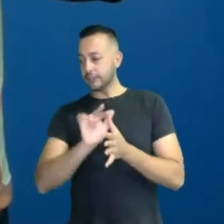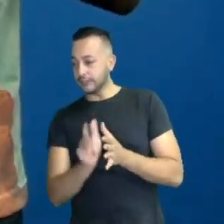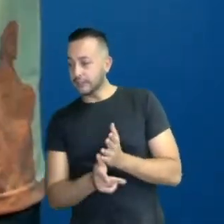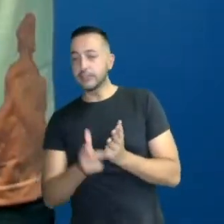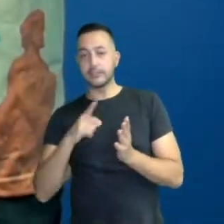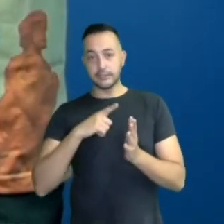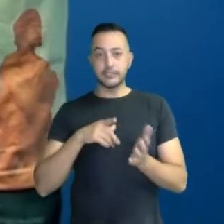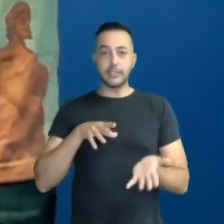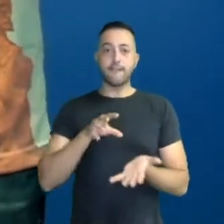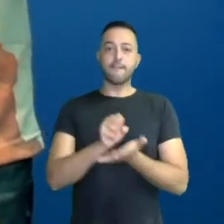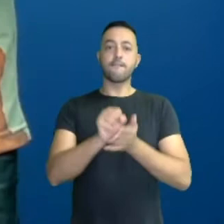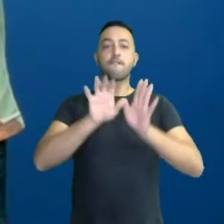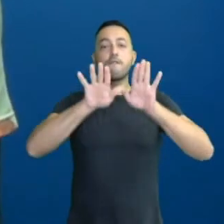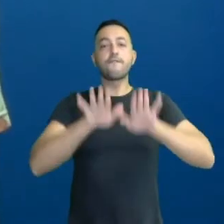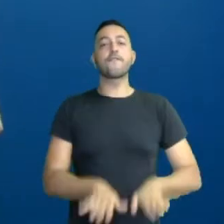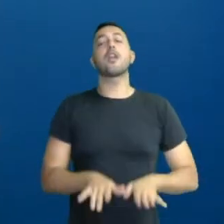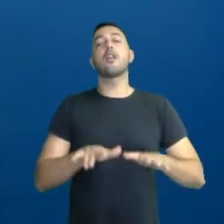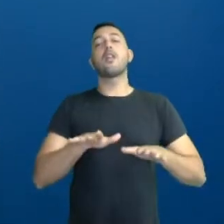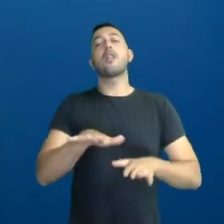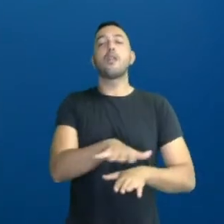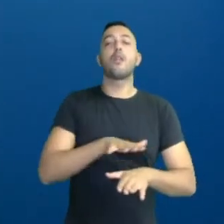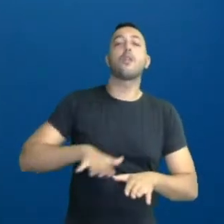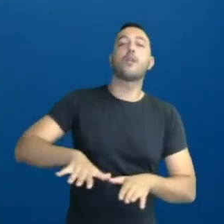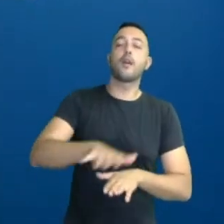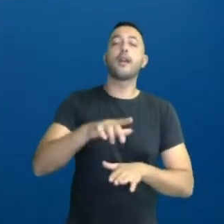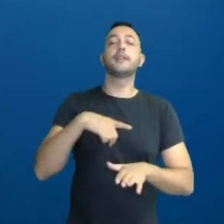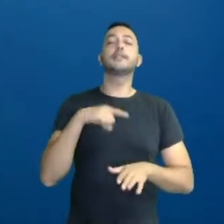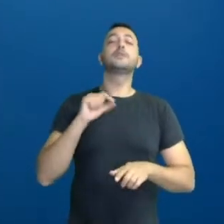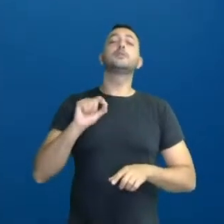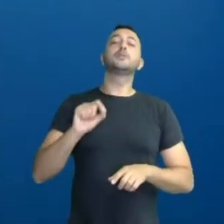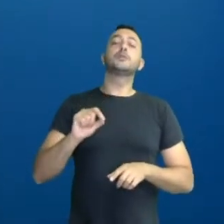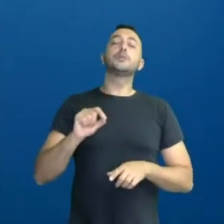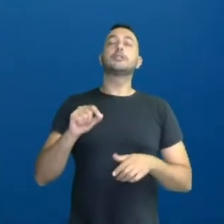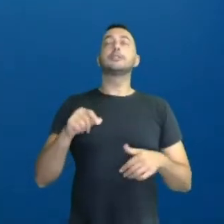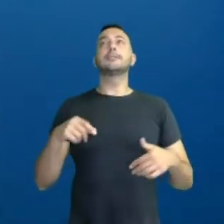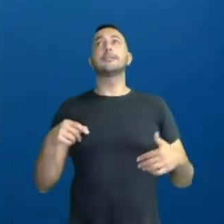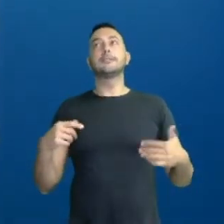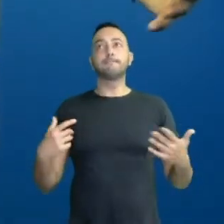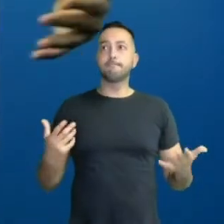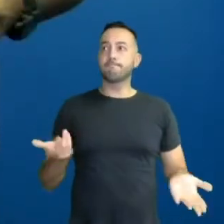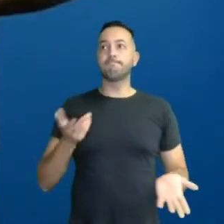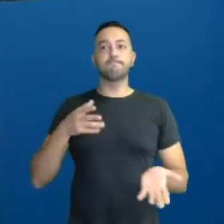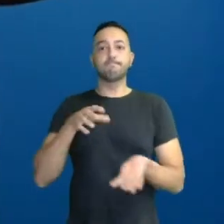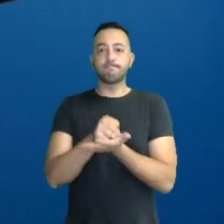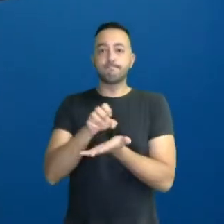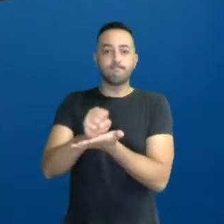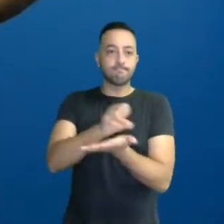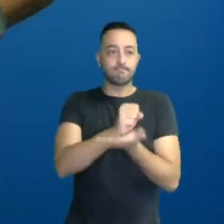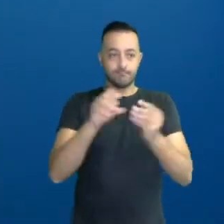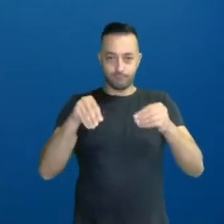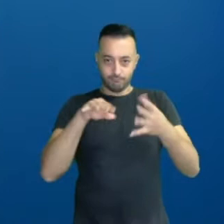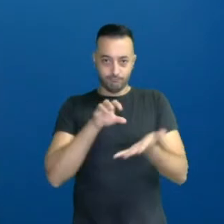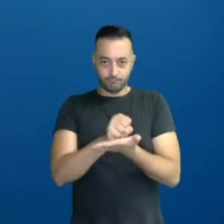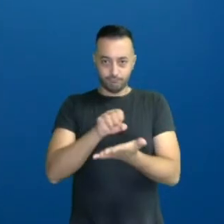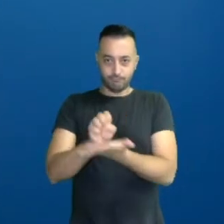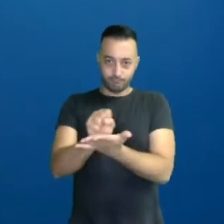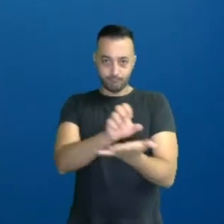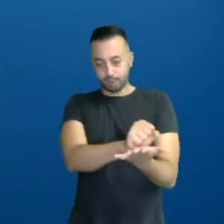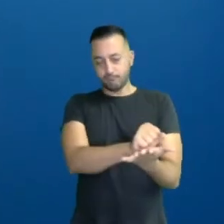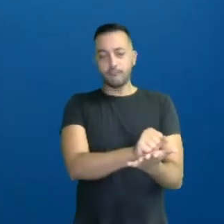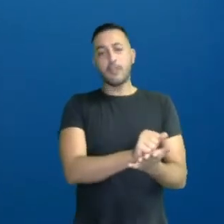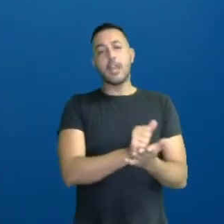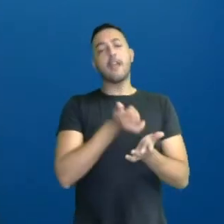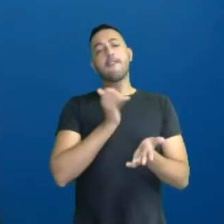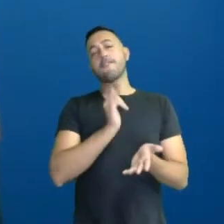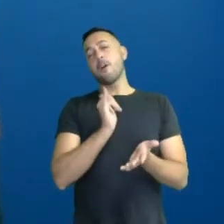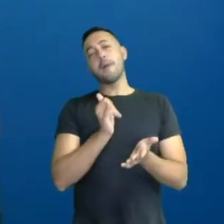chegaram a se fixar naquela região numa sucessiva onda de ocupação territorial. Temos pouca